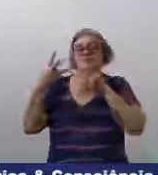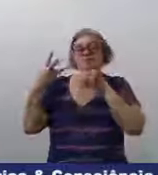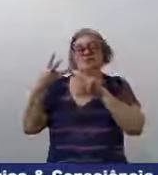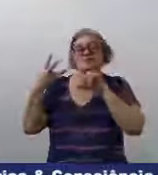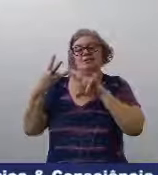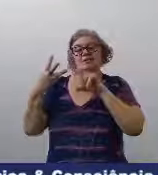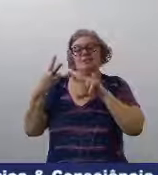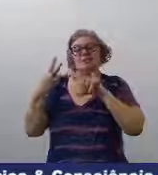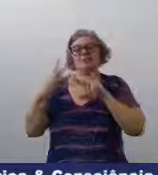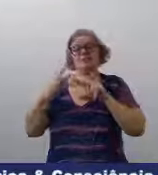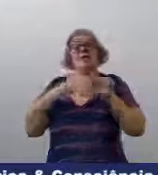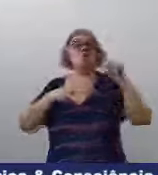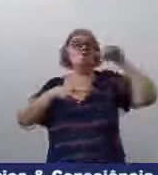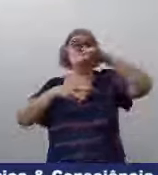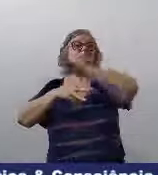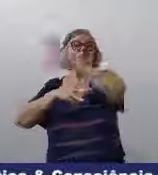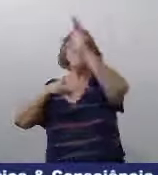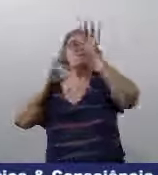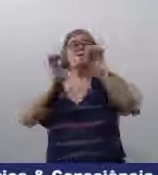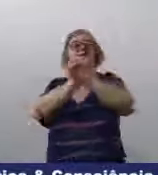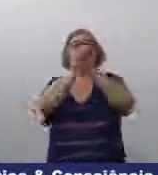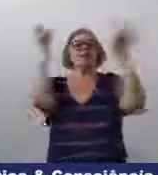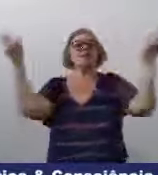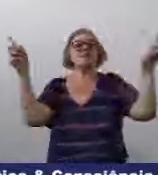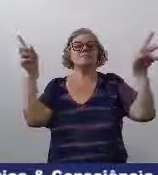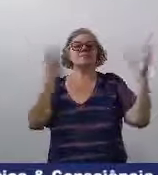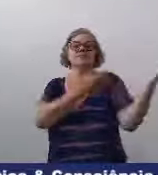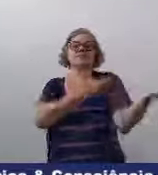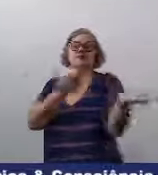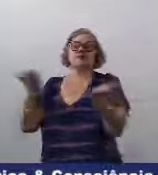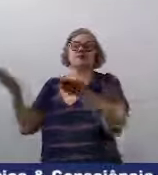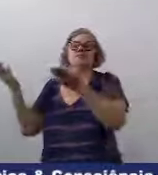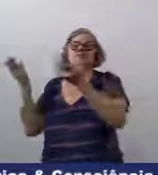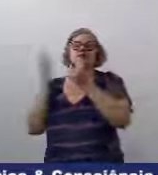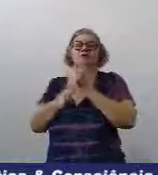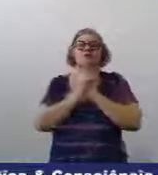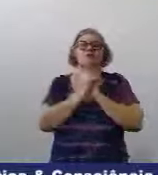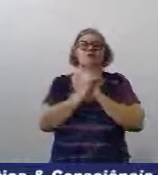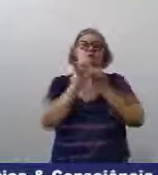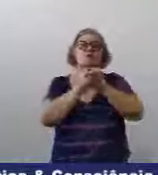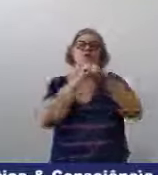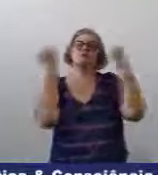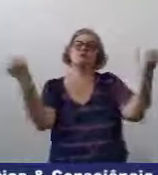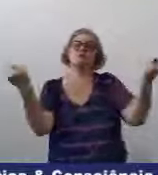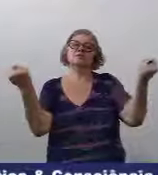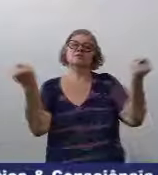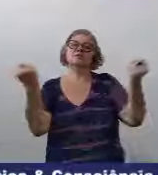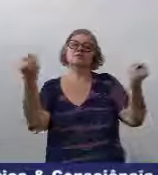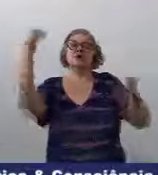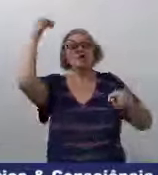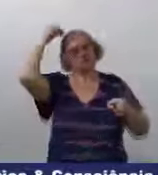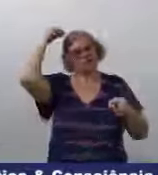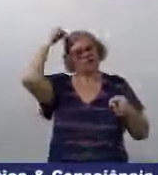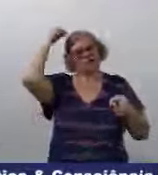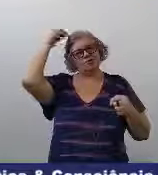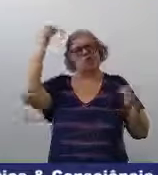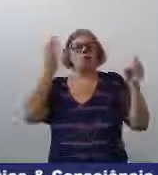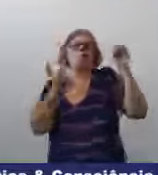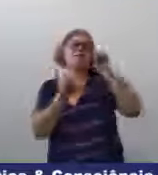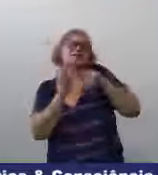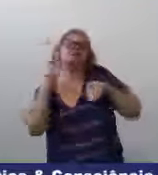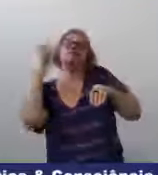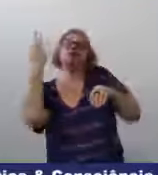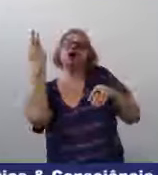Tem esse aqui, Corta a Corda, um voo para a liberdade, que é um convite exatamente a nos libertarmos de falsas culpas, de